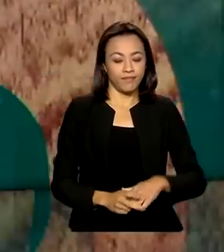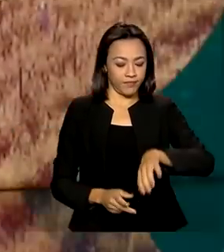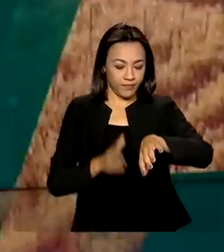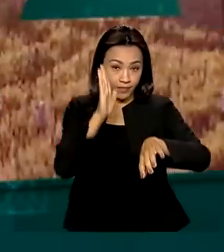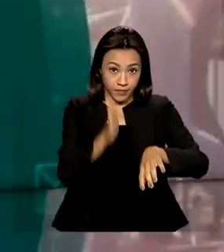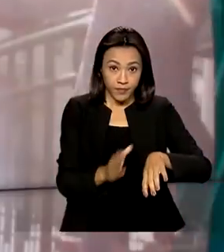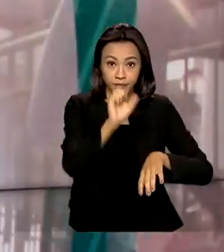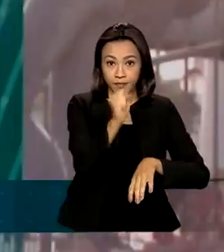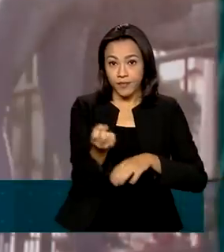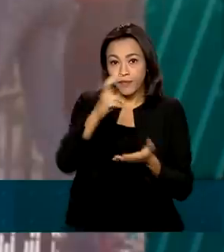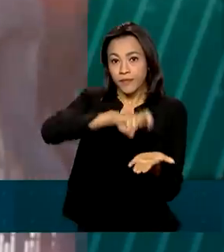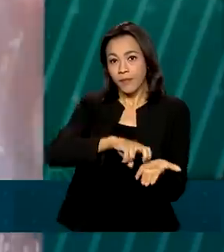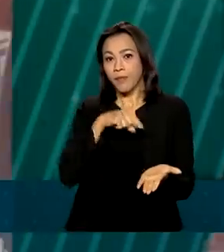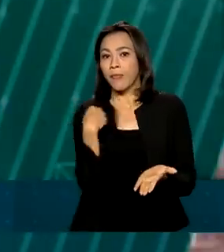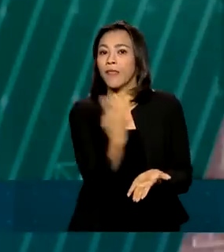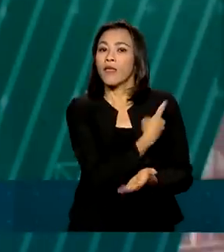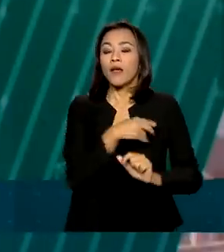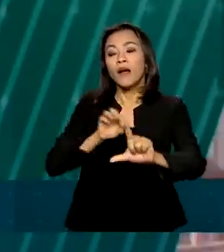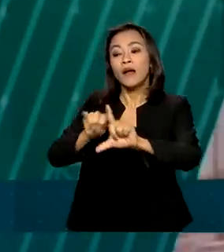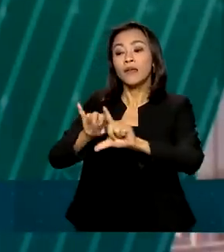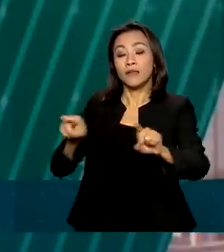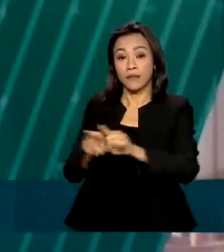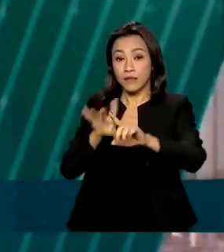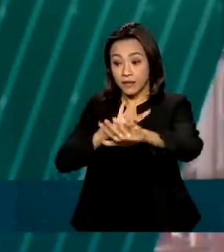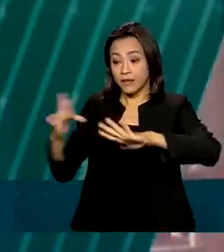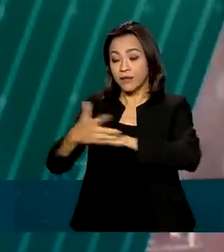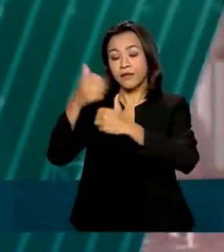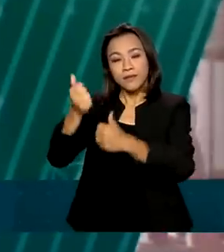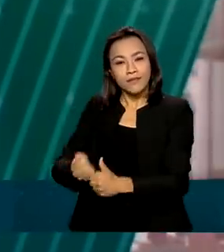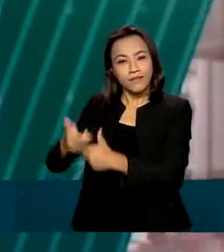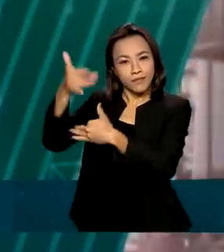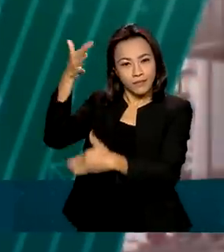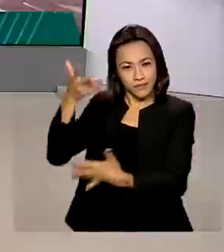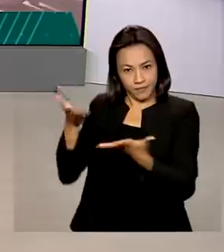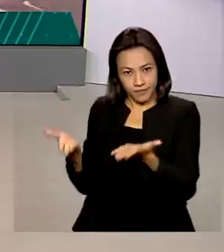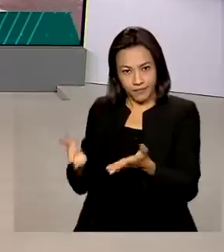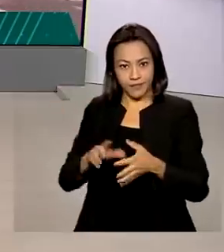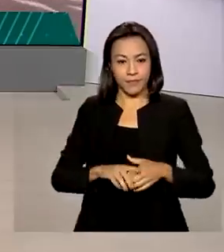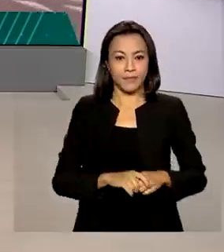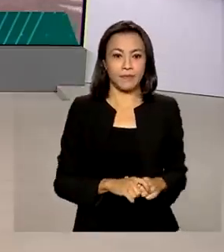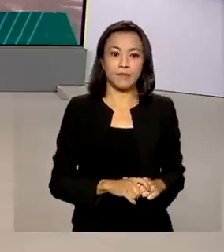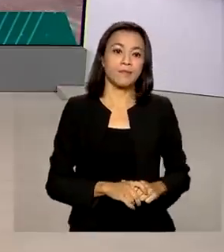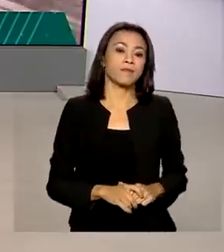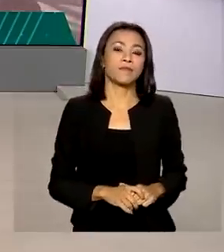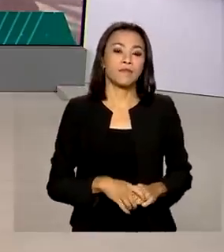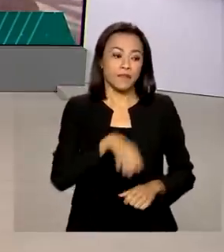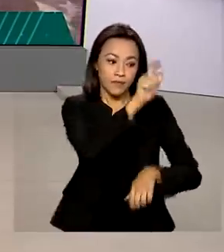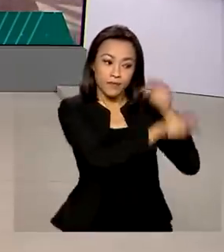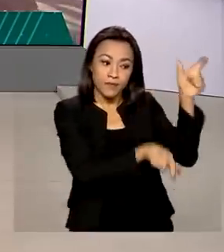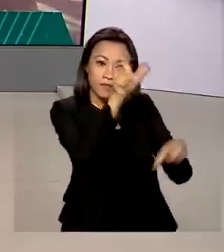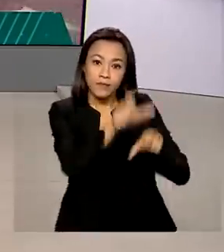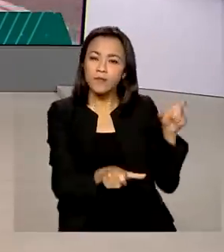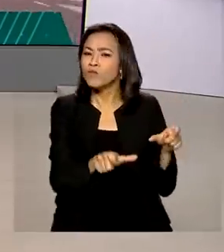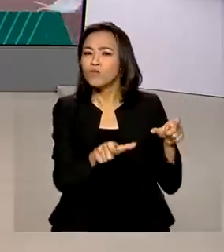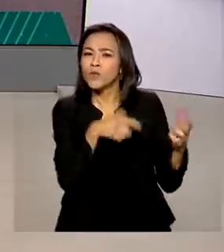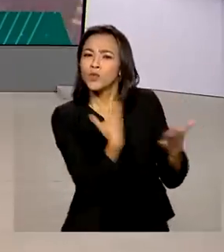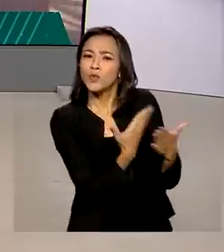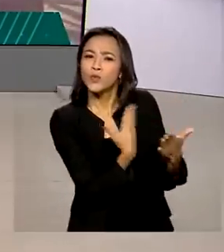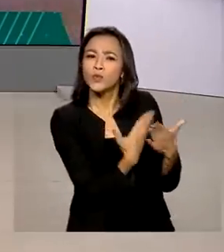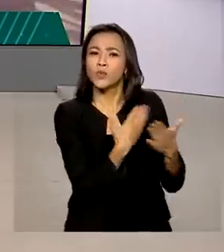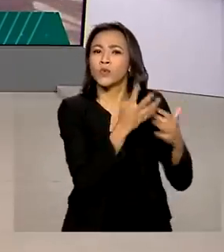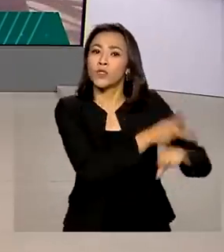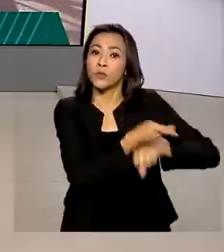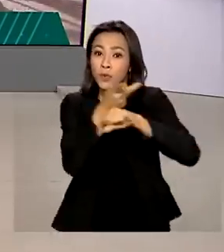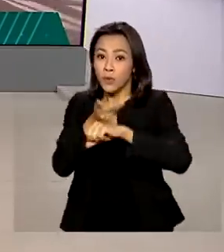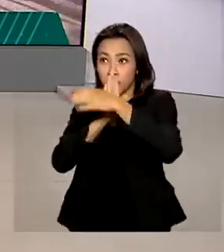há 8 horas da manhã nós estamos ao vivo tão bem pelas redes sociais Os estudantes que buscam uma vaga no